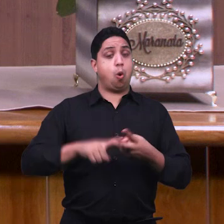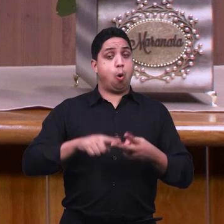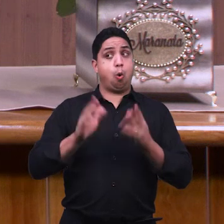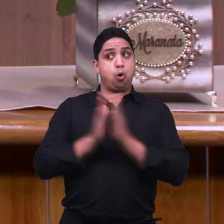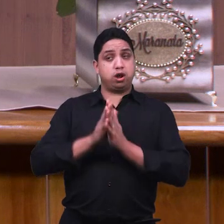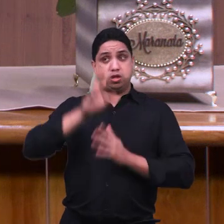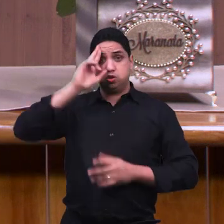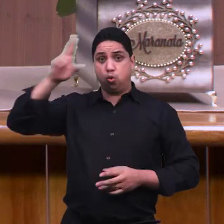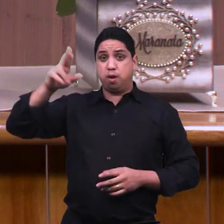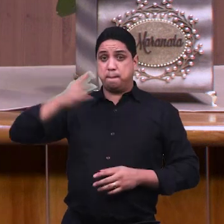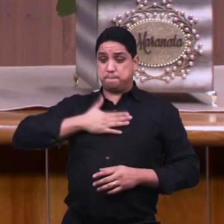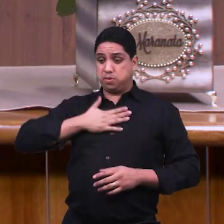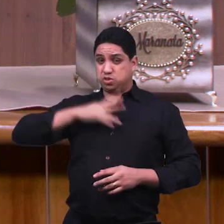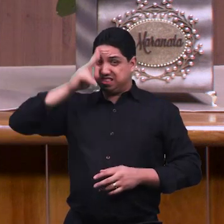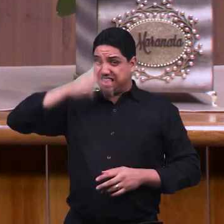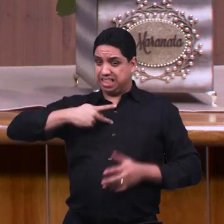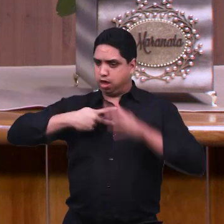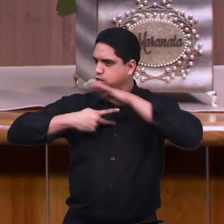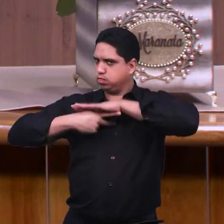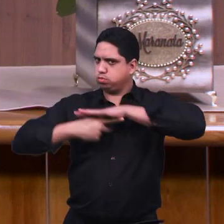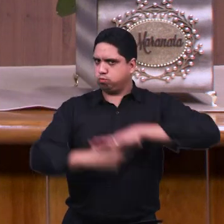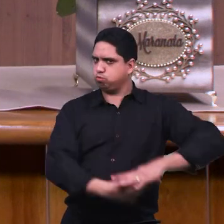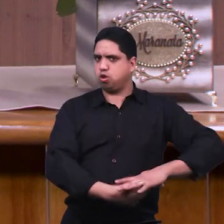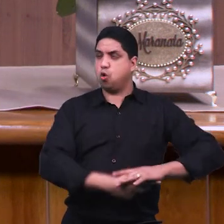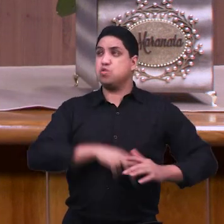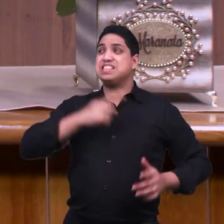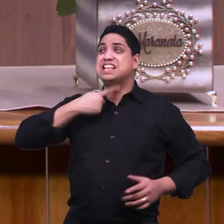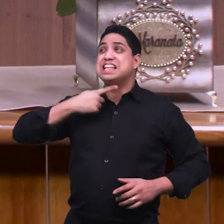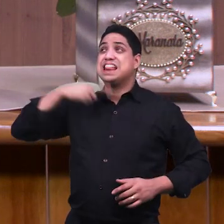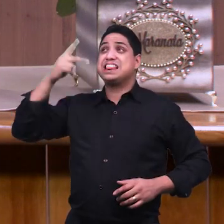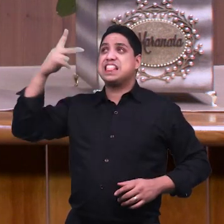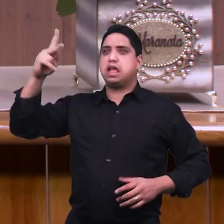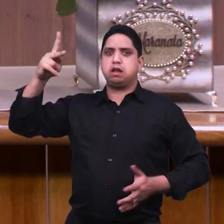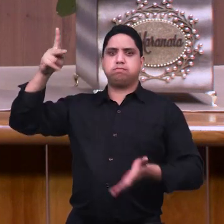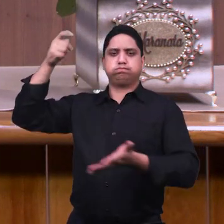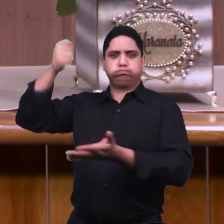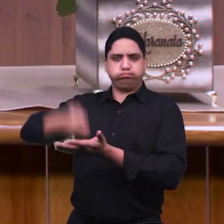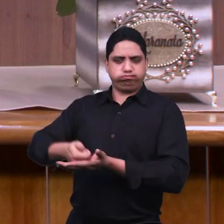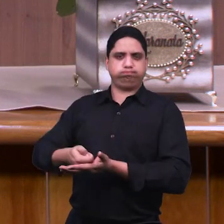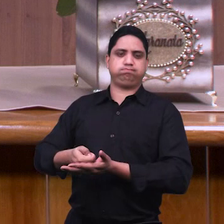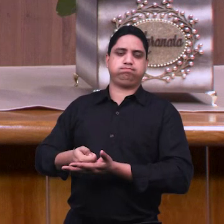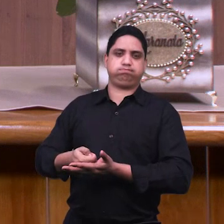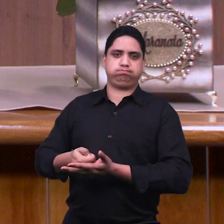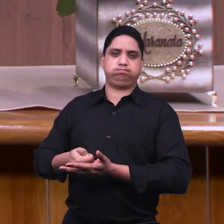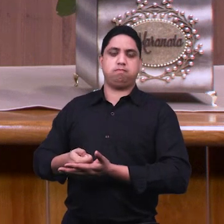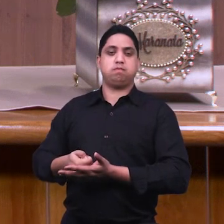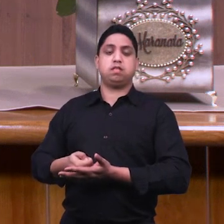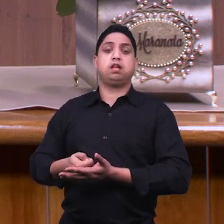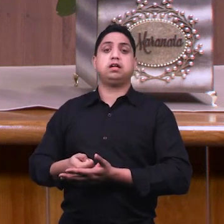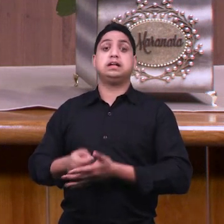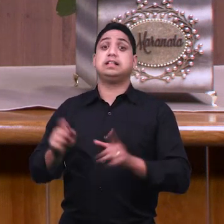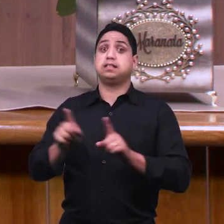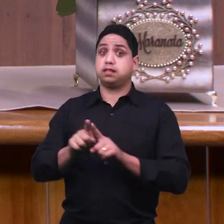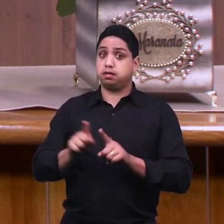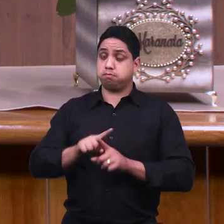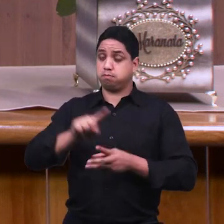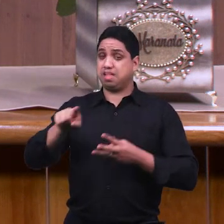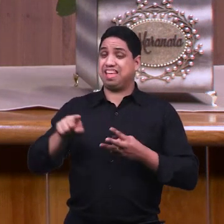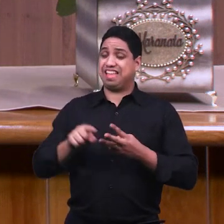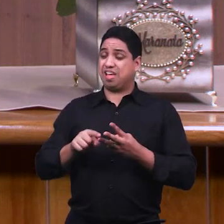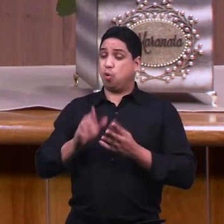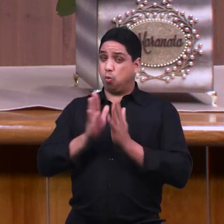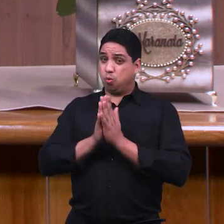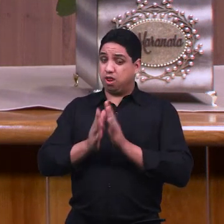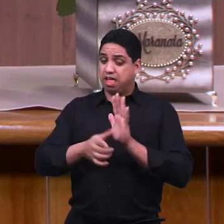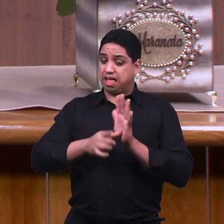eu quero fazer a tua vontade. Aí Deus, ele vai ter condição de falar com você. Você também é preciso fazer clamar pelo sangue